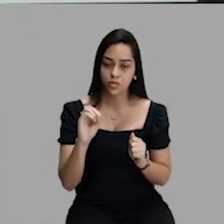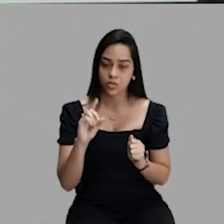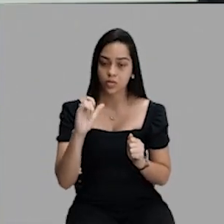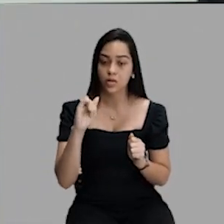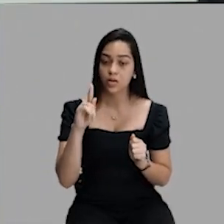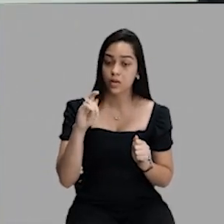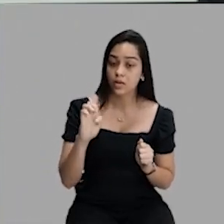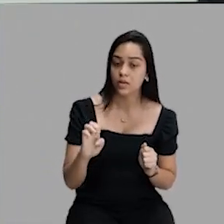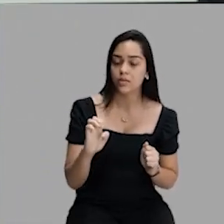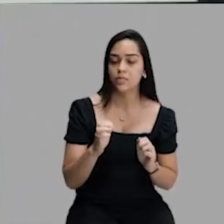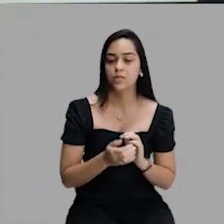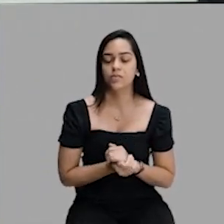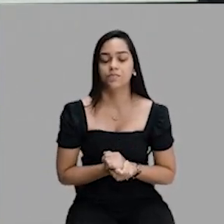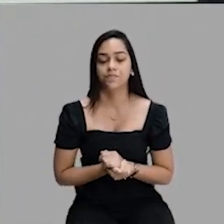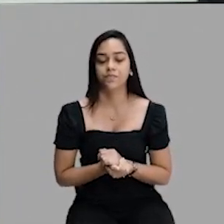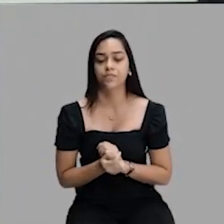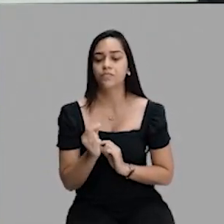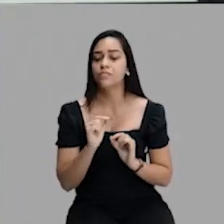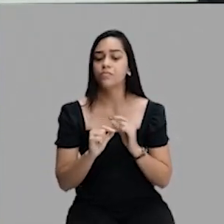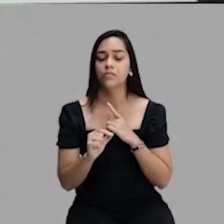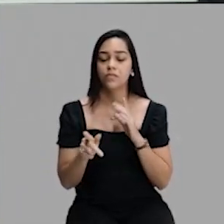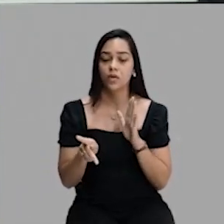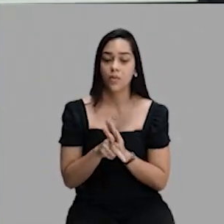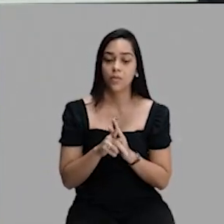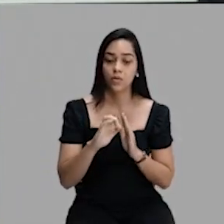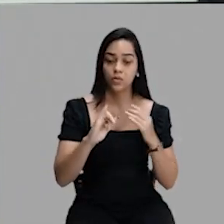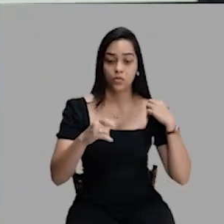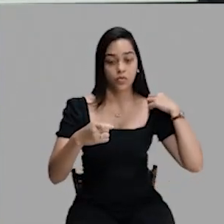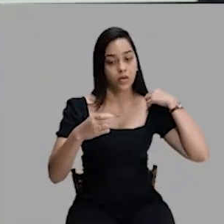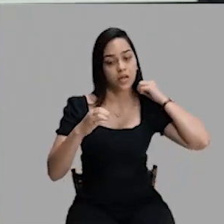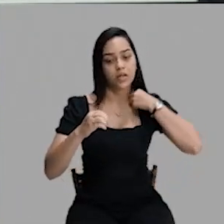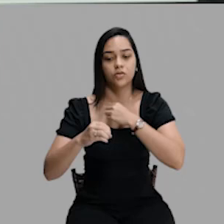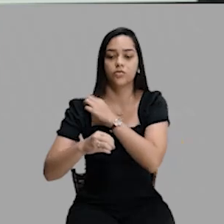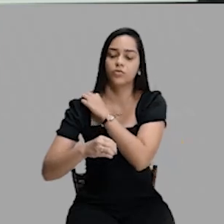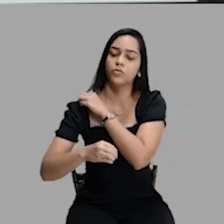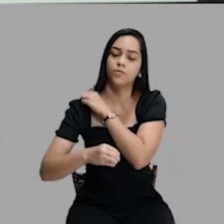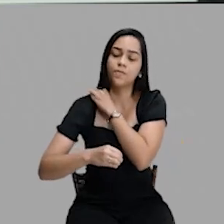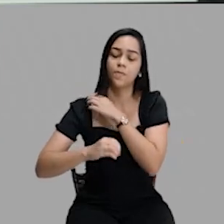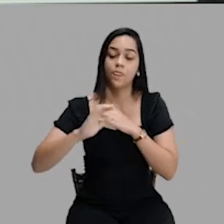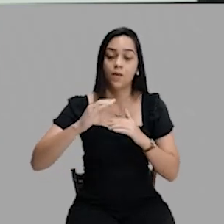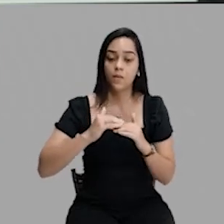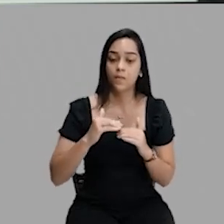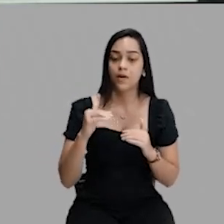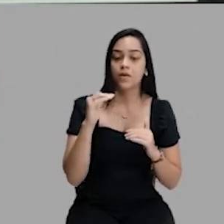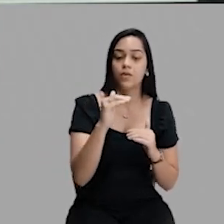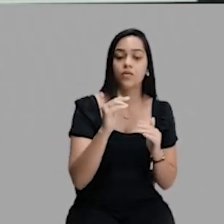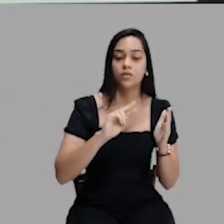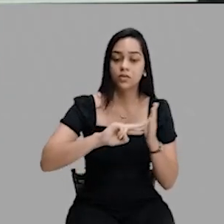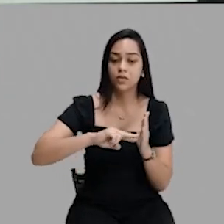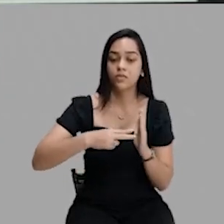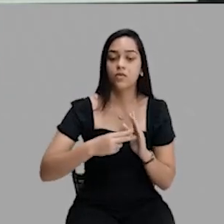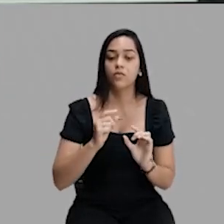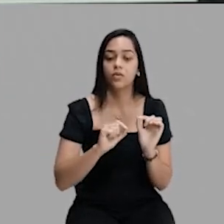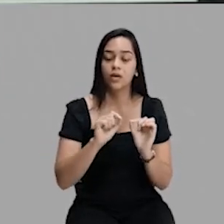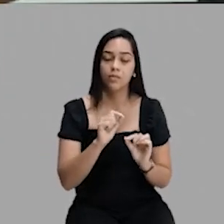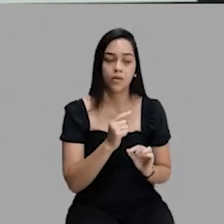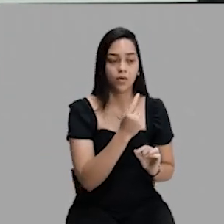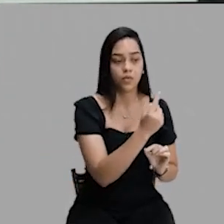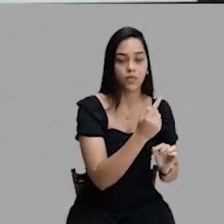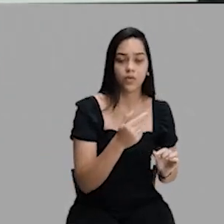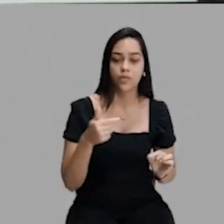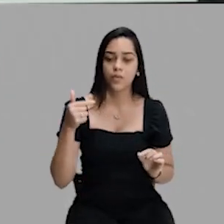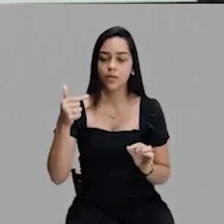centro dos eixos. A questão do eixo, né? Quando o eixo maior, ou seja, de A1 para